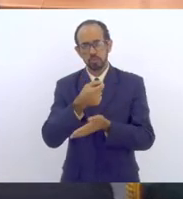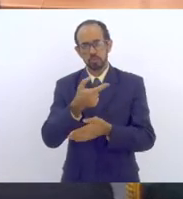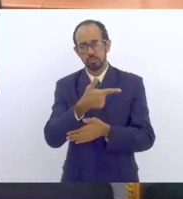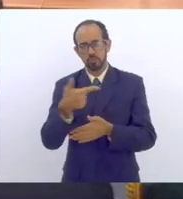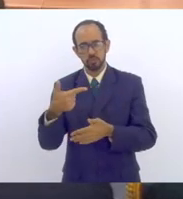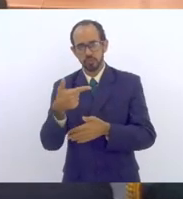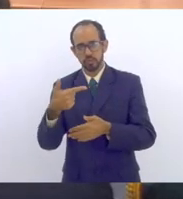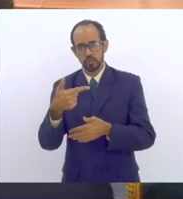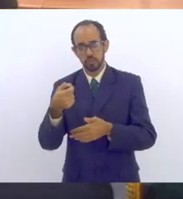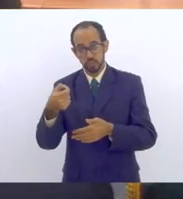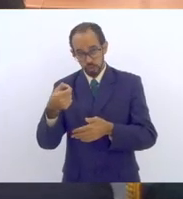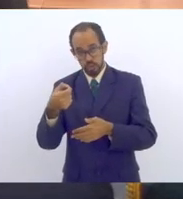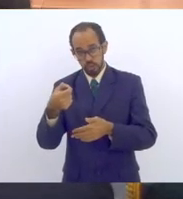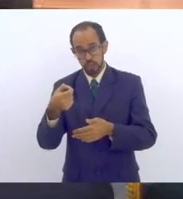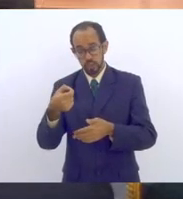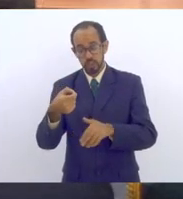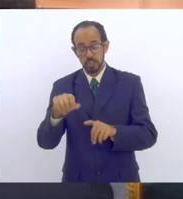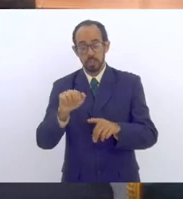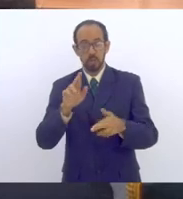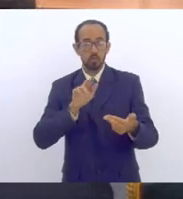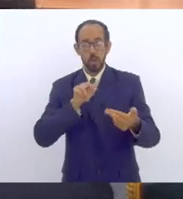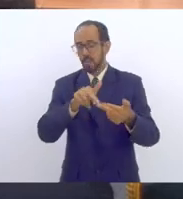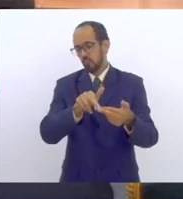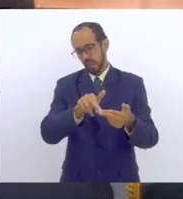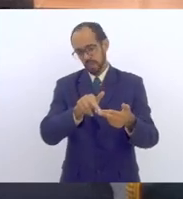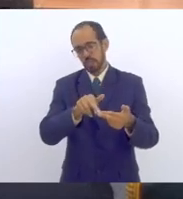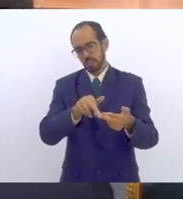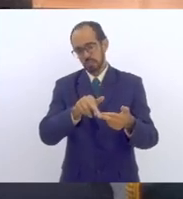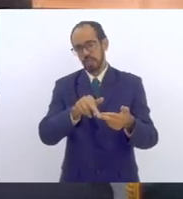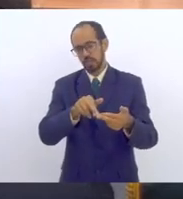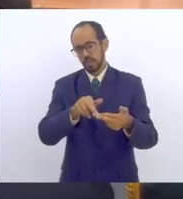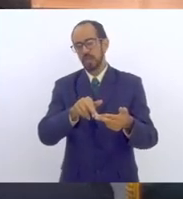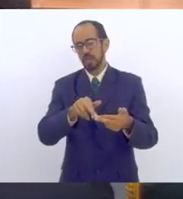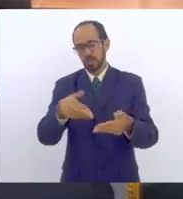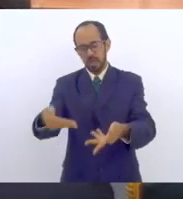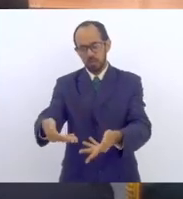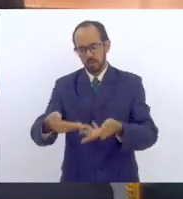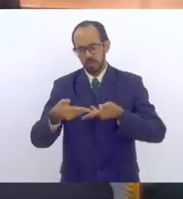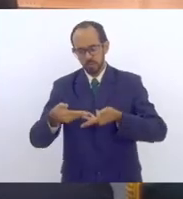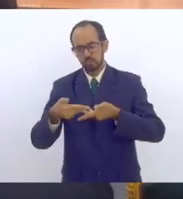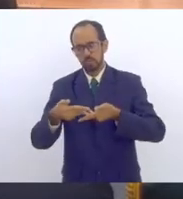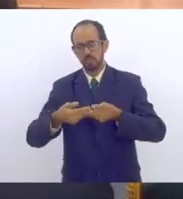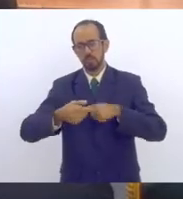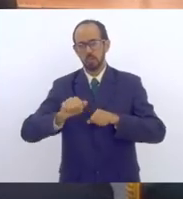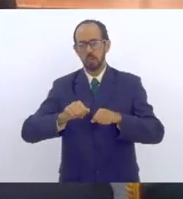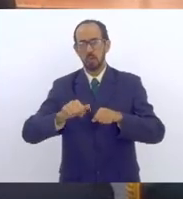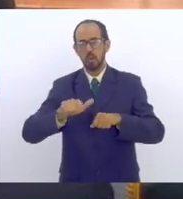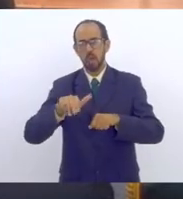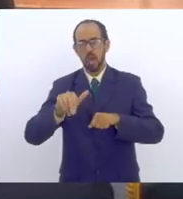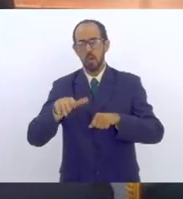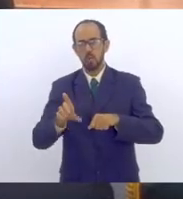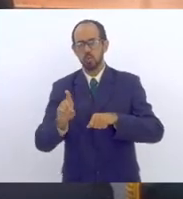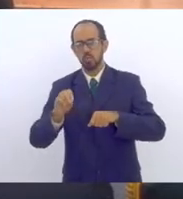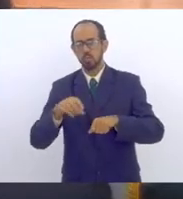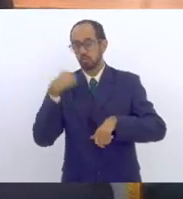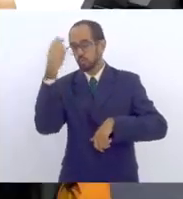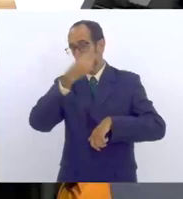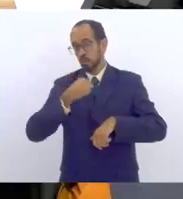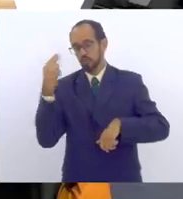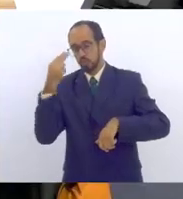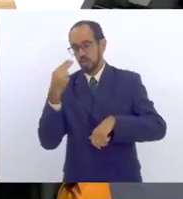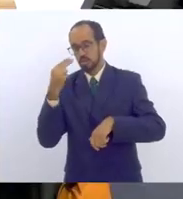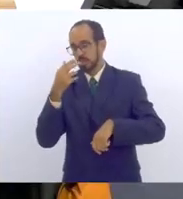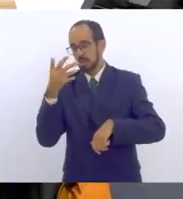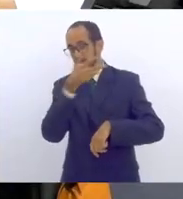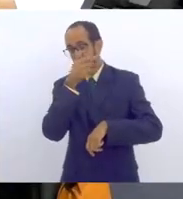o Sim foi referência no município no atendimento em tomografia com laudo de duas horas no período da covid ajudando a salvar